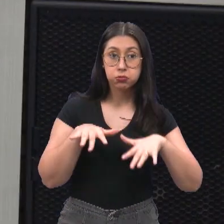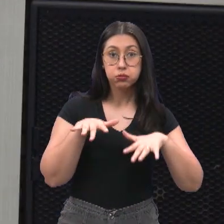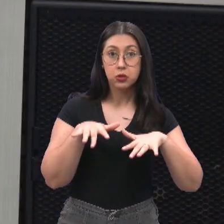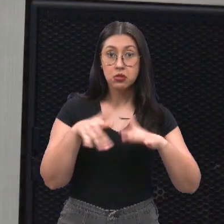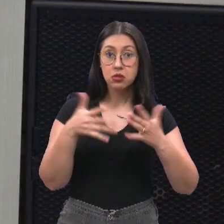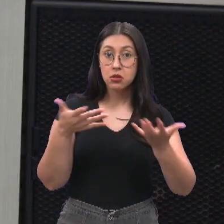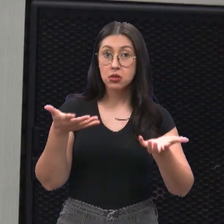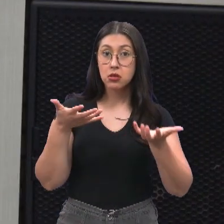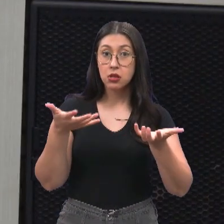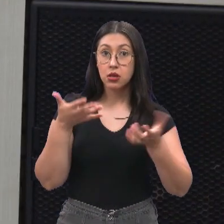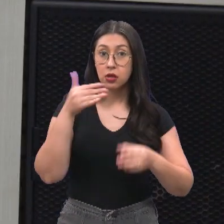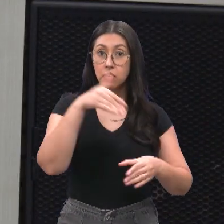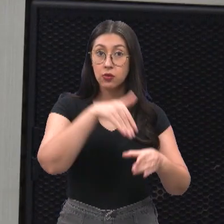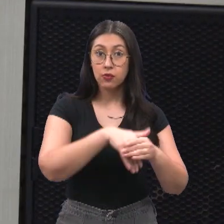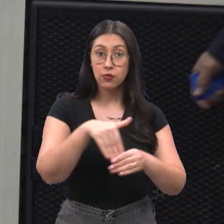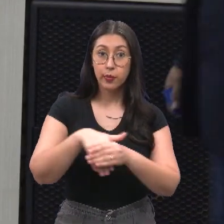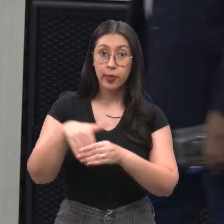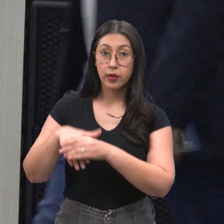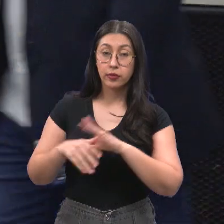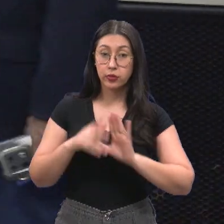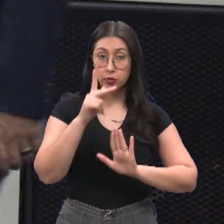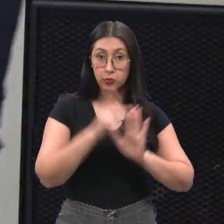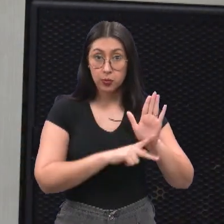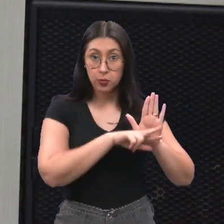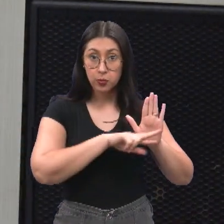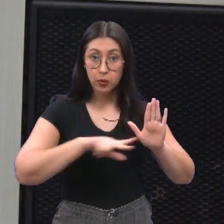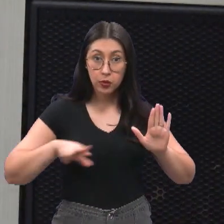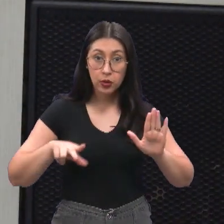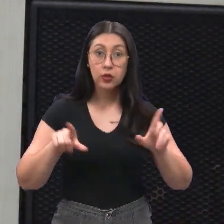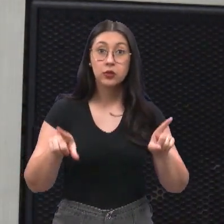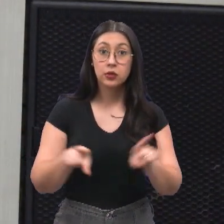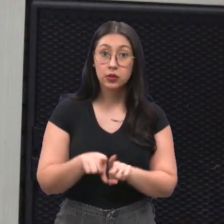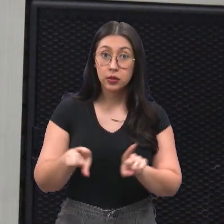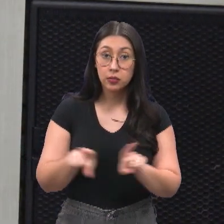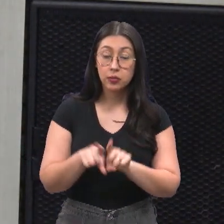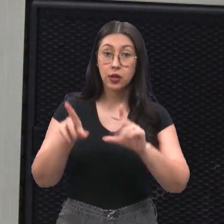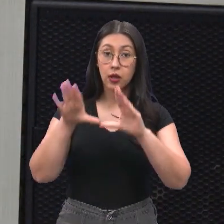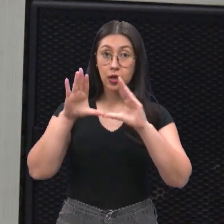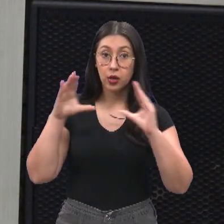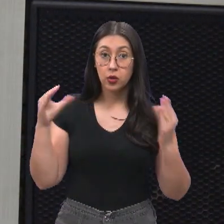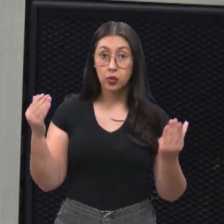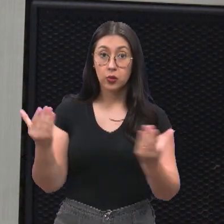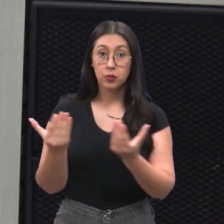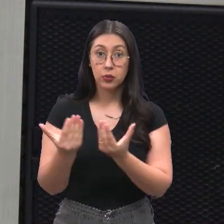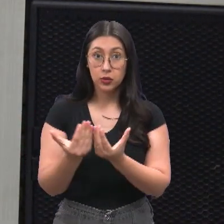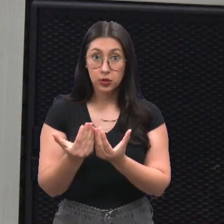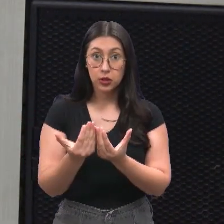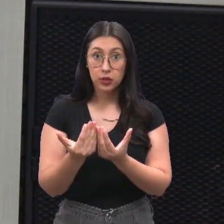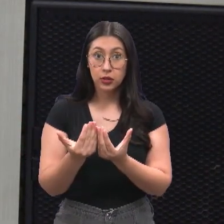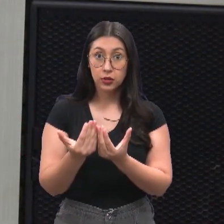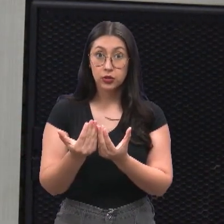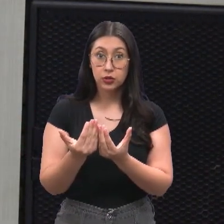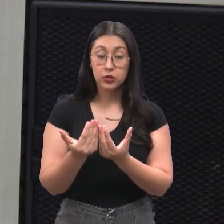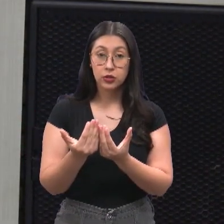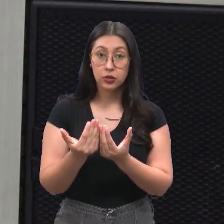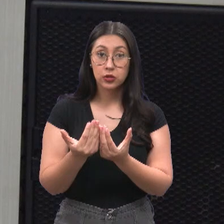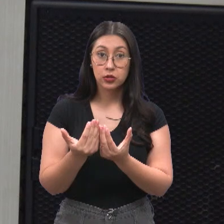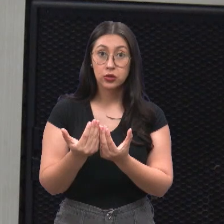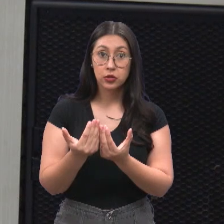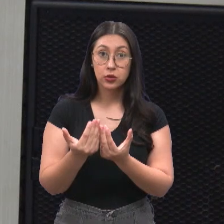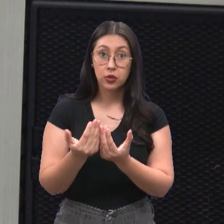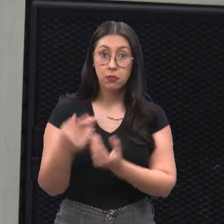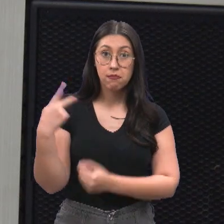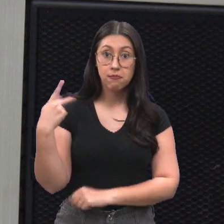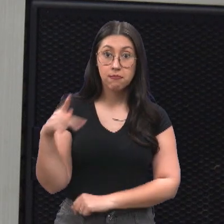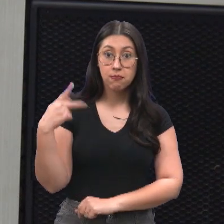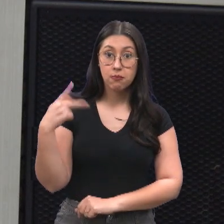por votação de alguns projetos, também a comunidade do parque, parte dela, né, do Parque